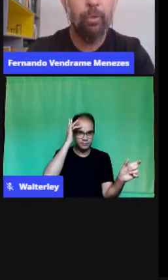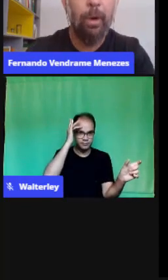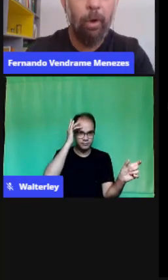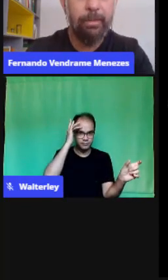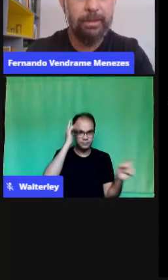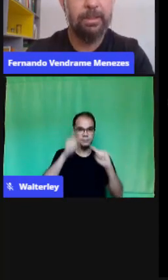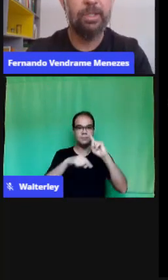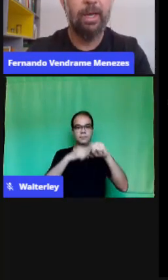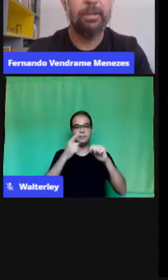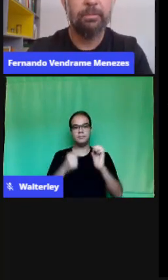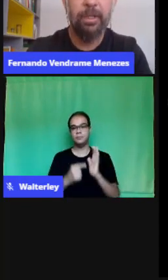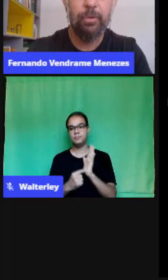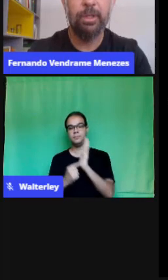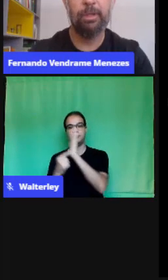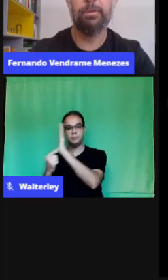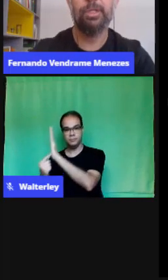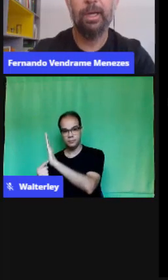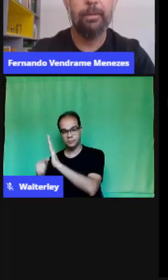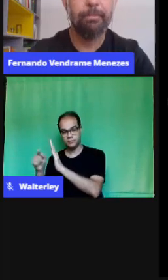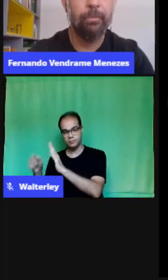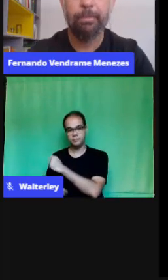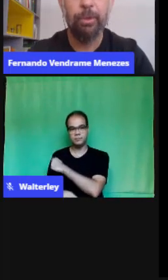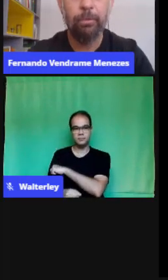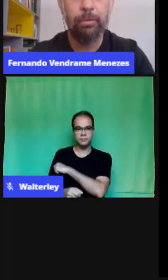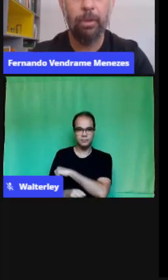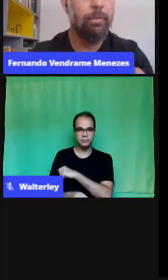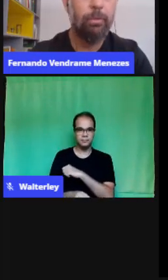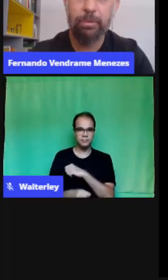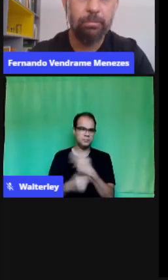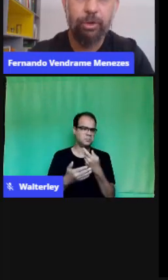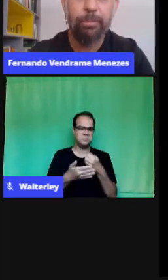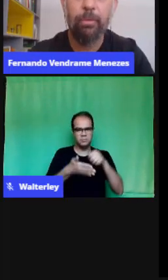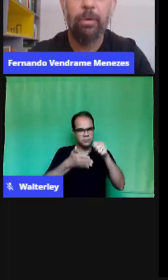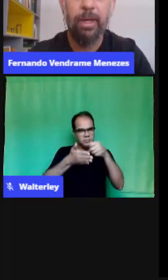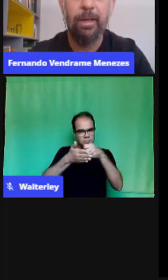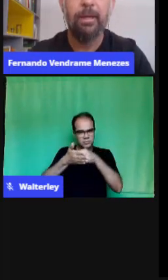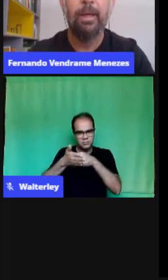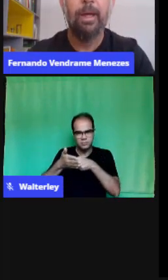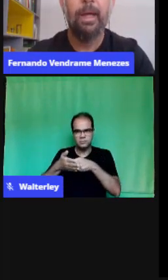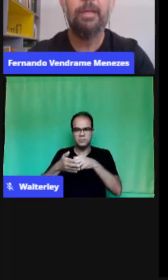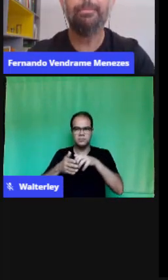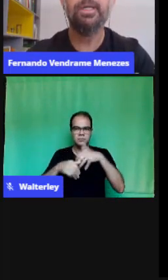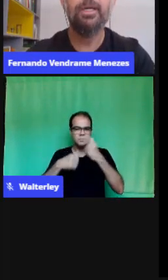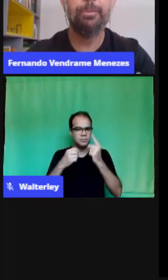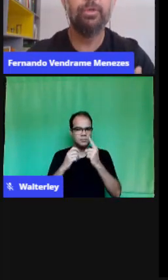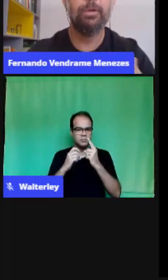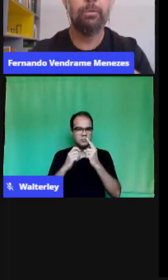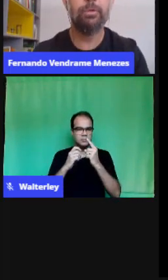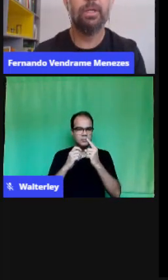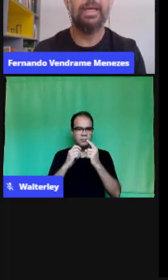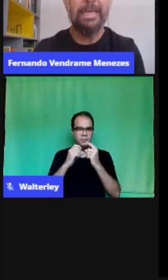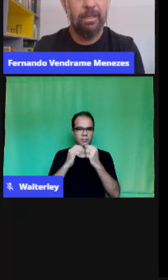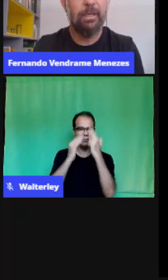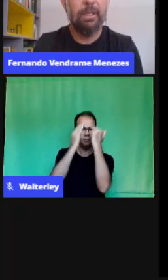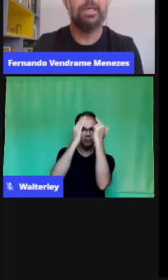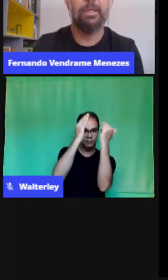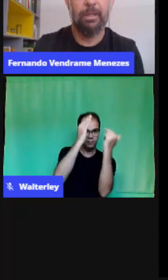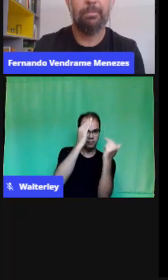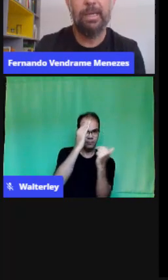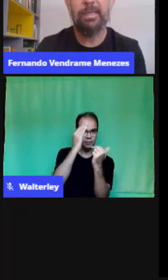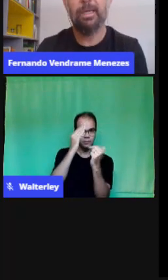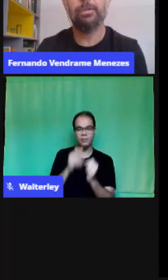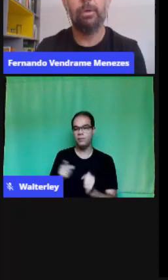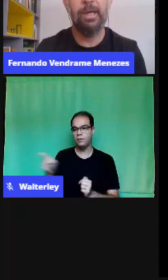elaborou a sua obra, né, seja ela texto escrito, seja ela uma pintura ou outro tipo qualquer. É importante para os alunos